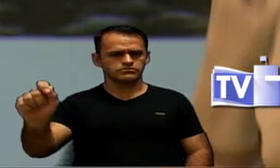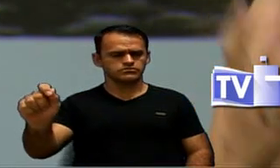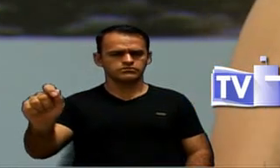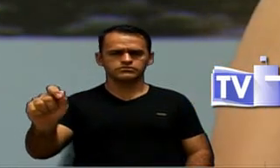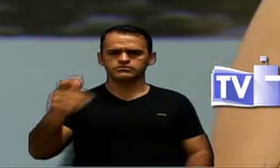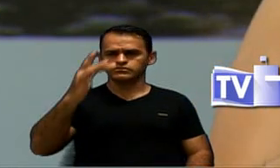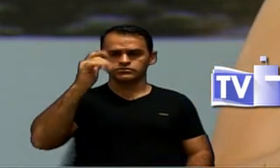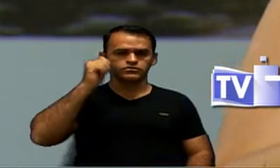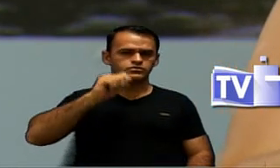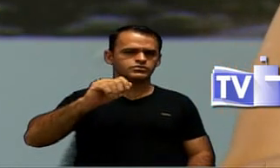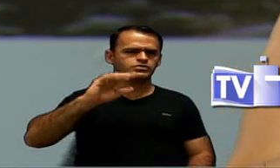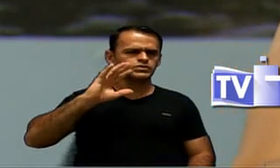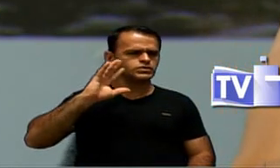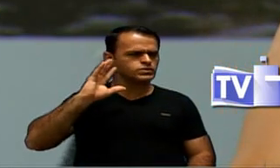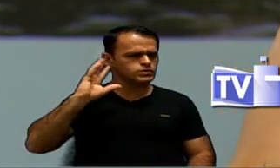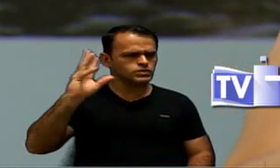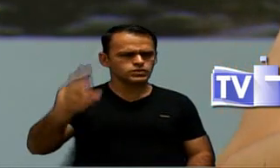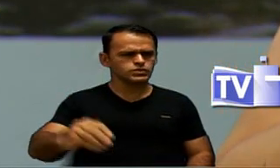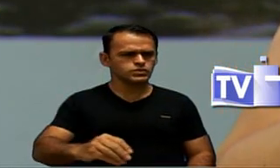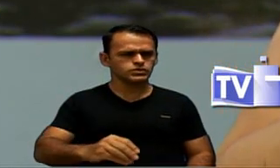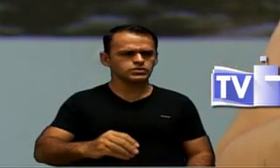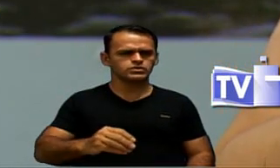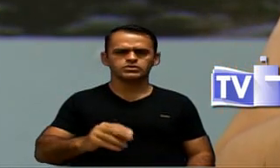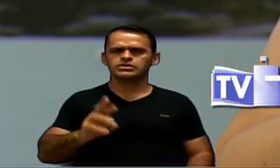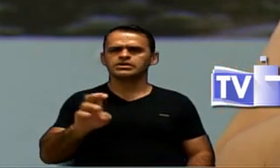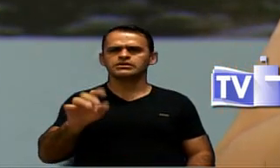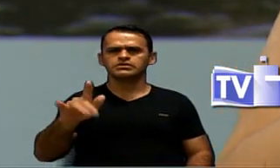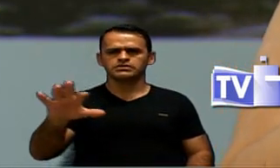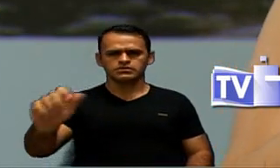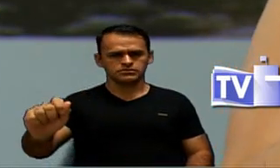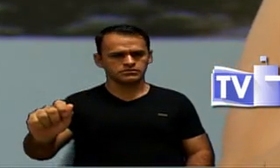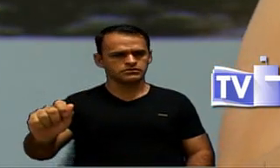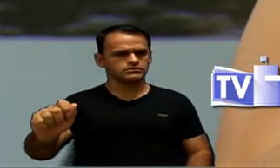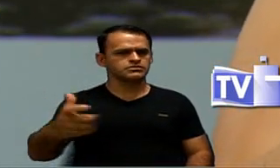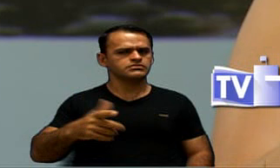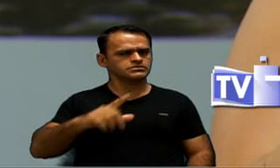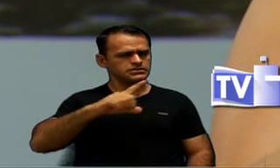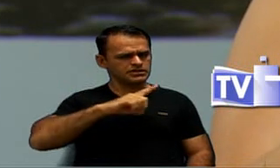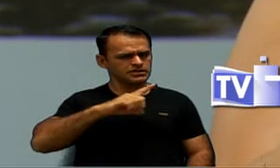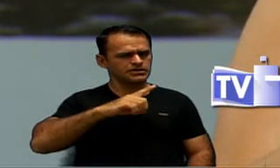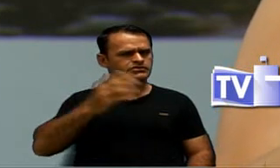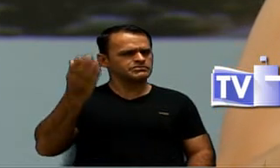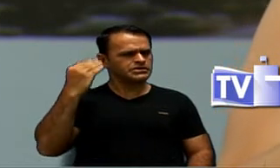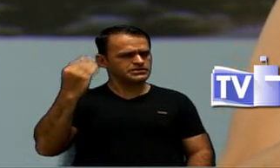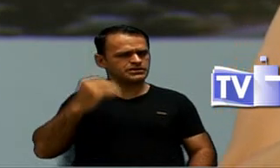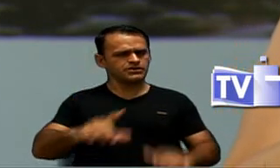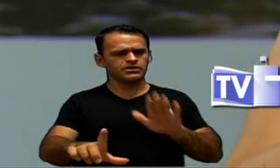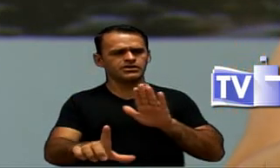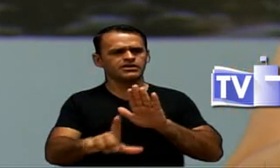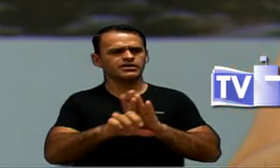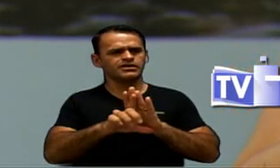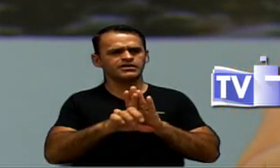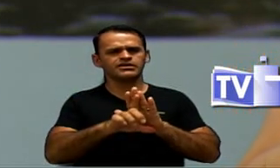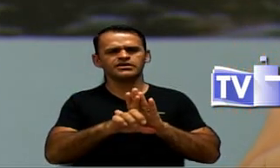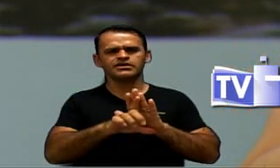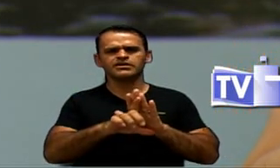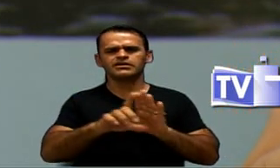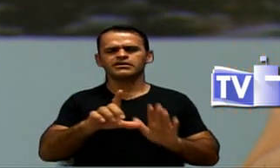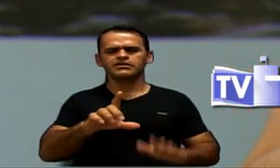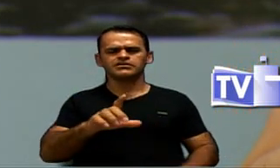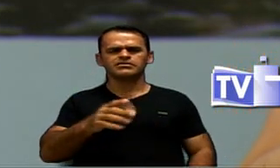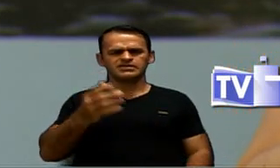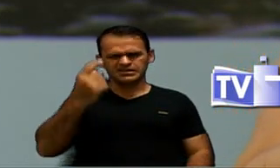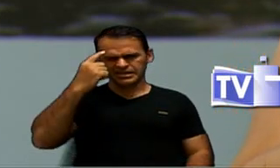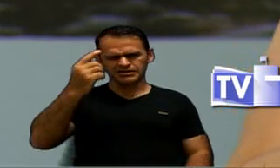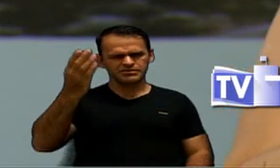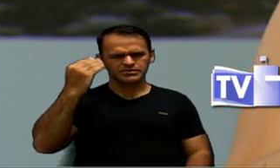todas essas mulheres, a Regina Cardoso, hã? Passou lei na Câmara, se eu não me engano, na época era o Paulo Mendes,